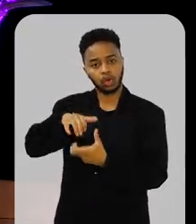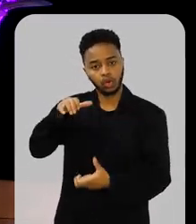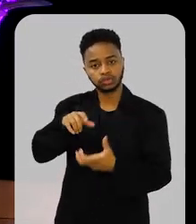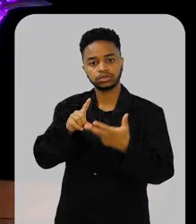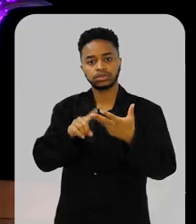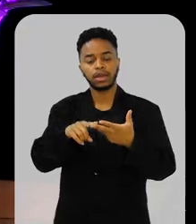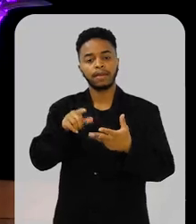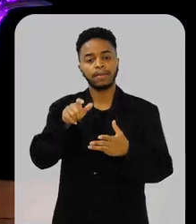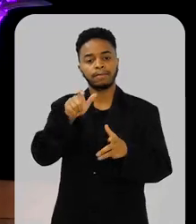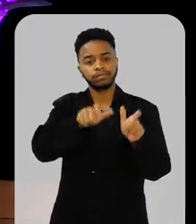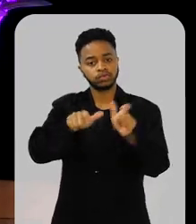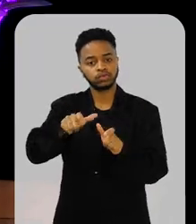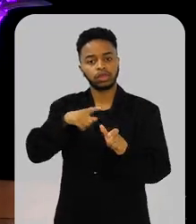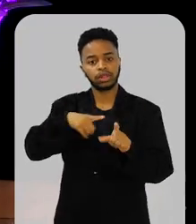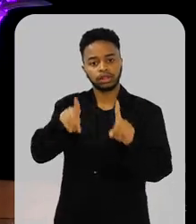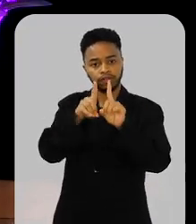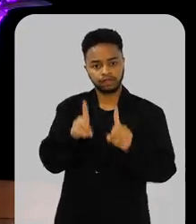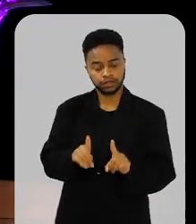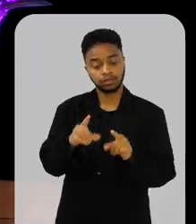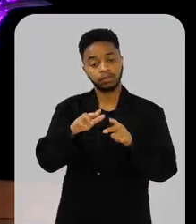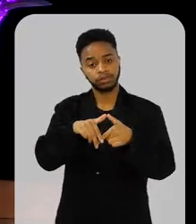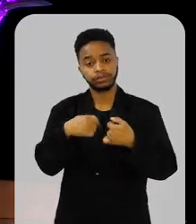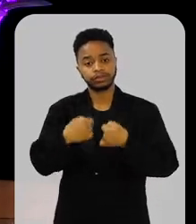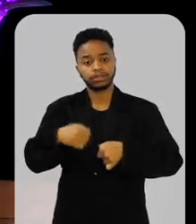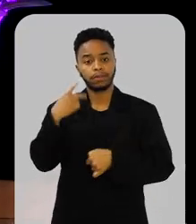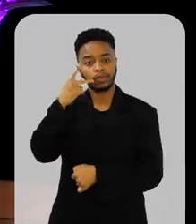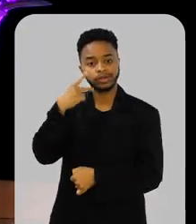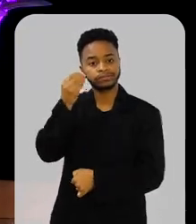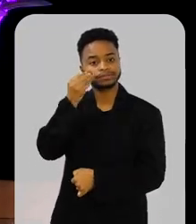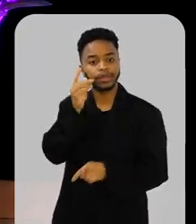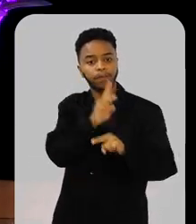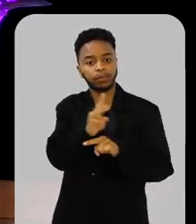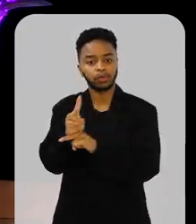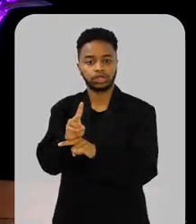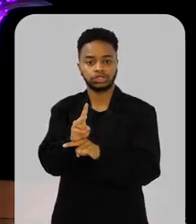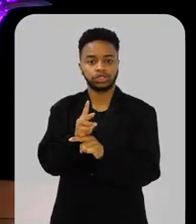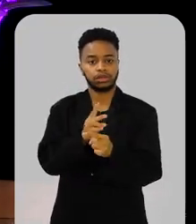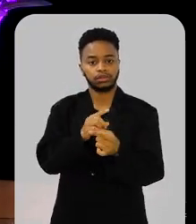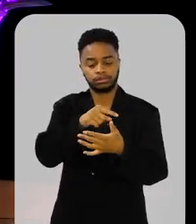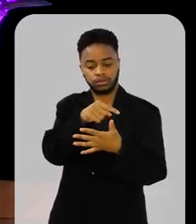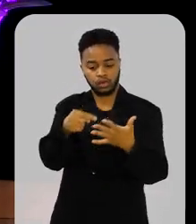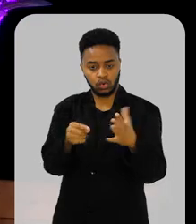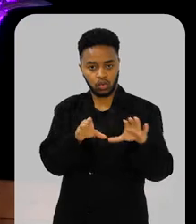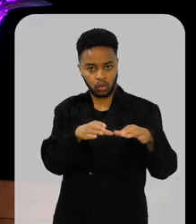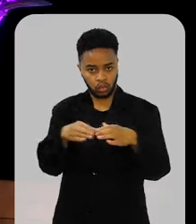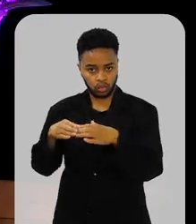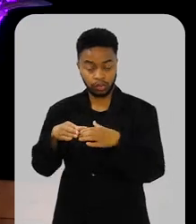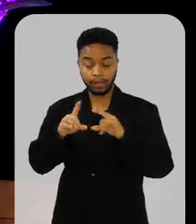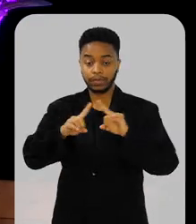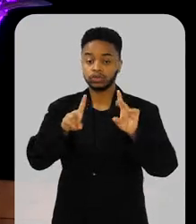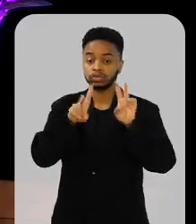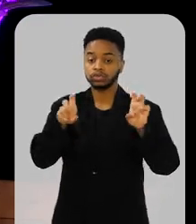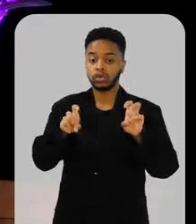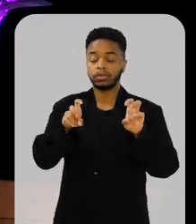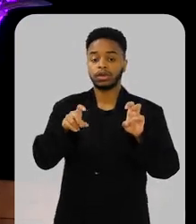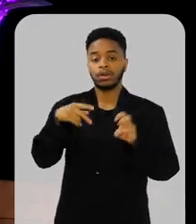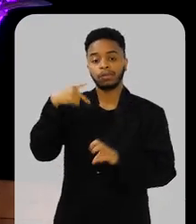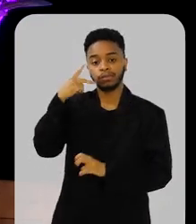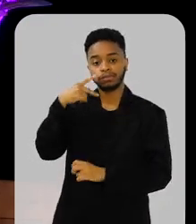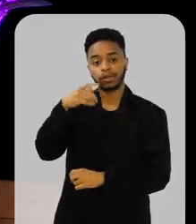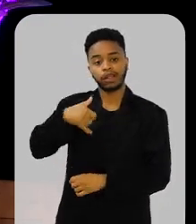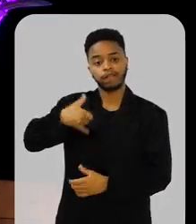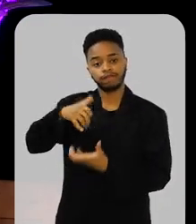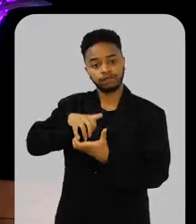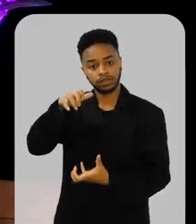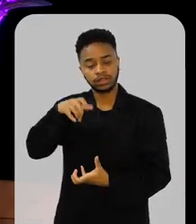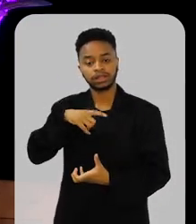Por isso, das políticas protetivas para esses segmentos. No caso da política do envelhecimento, a gente tem as